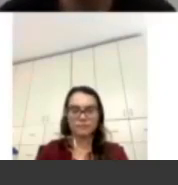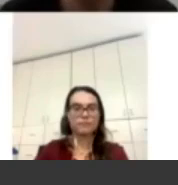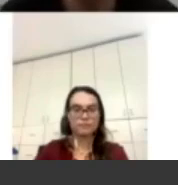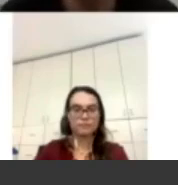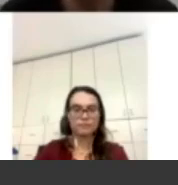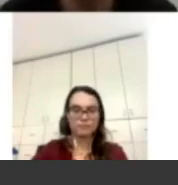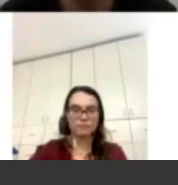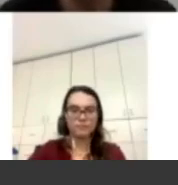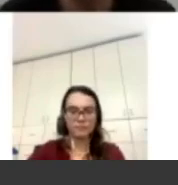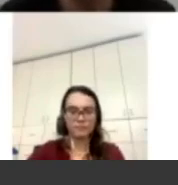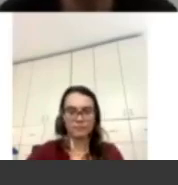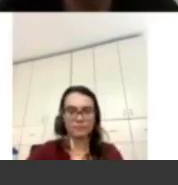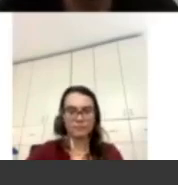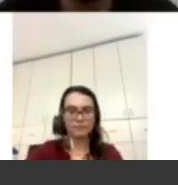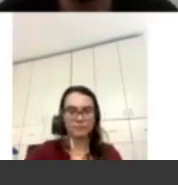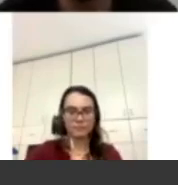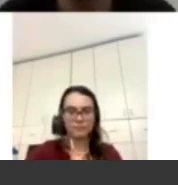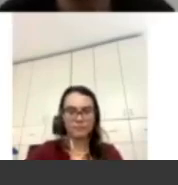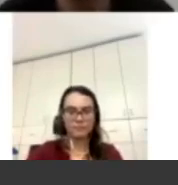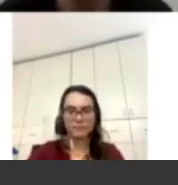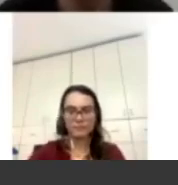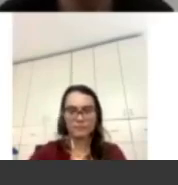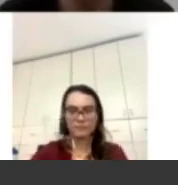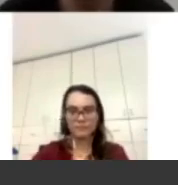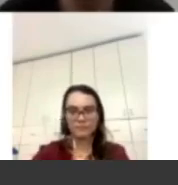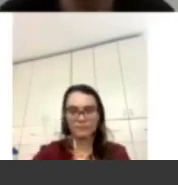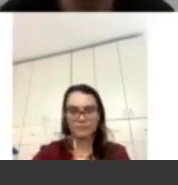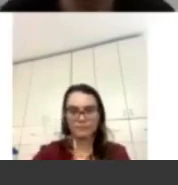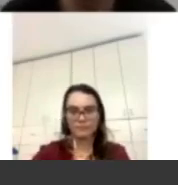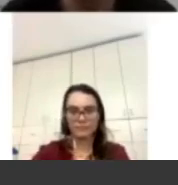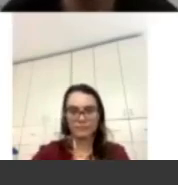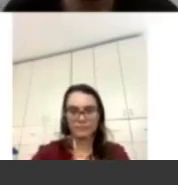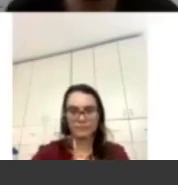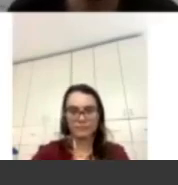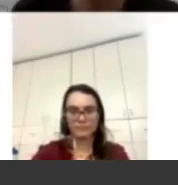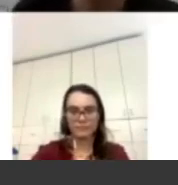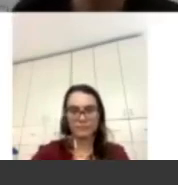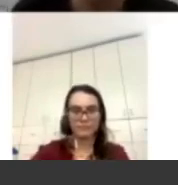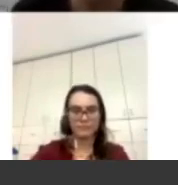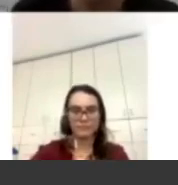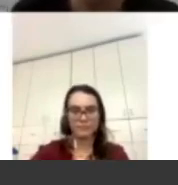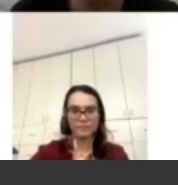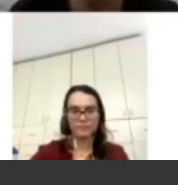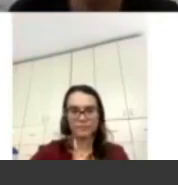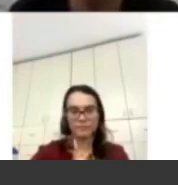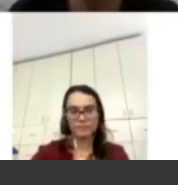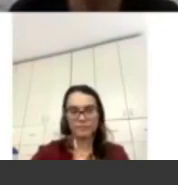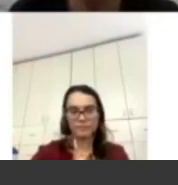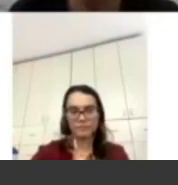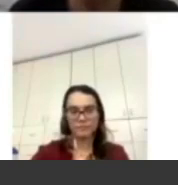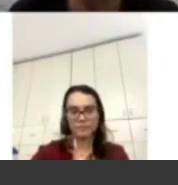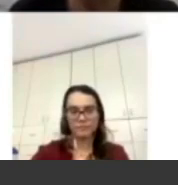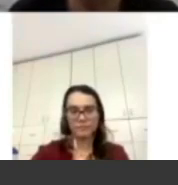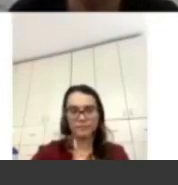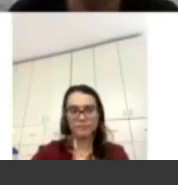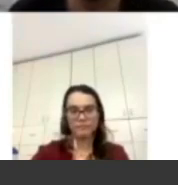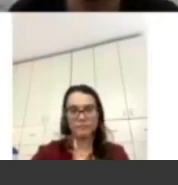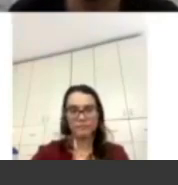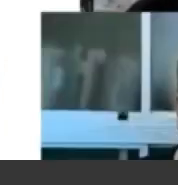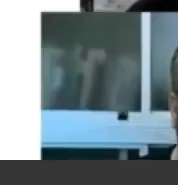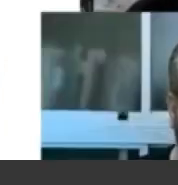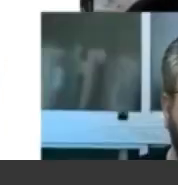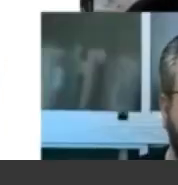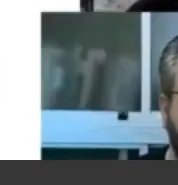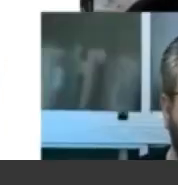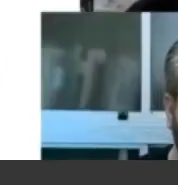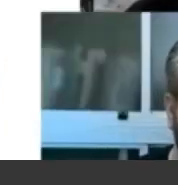chegando ali e com uma perspectiva muito provável de que na próxima semana epidemiológica a gente já ultrapasse a Espanha e a gente fique posicionado aí como o segundo país